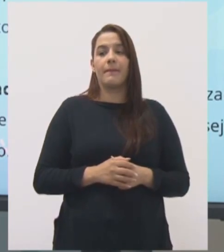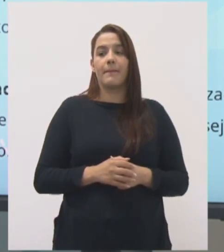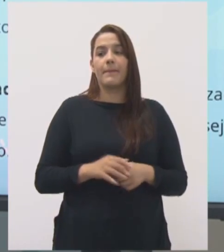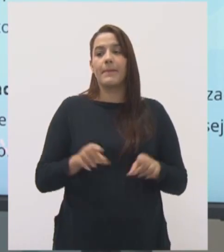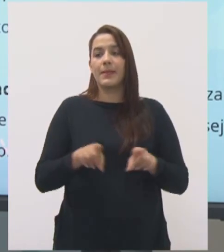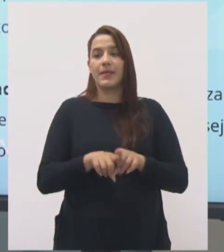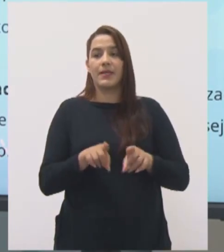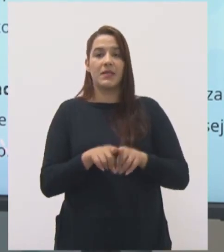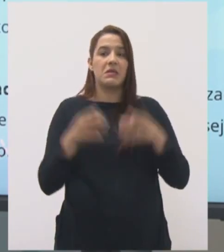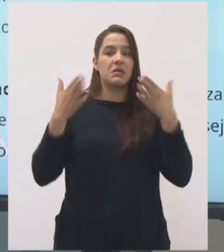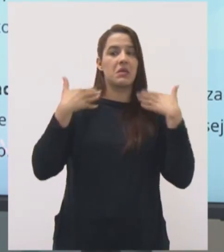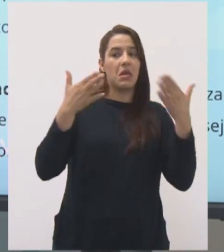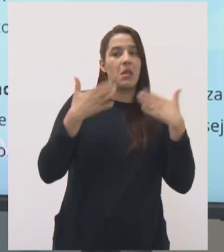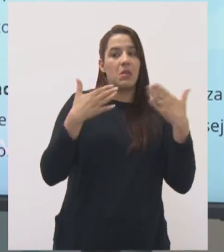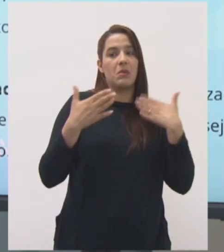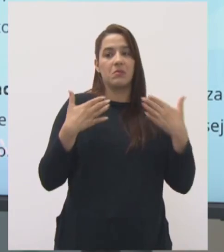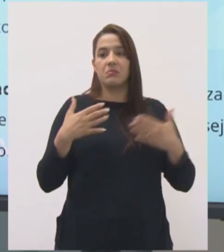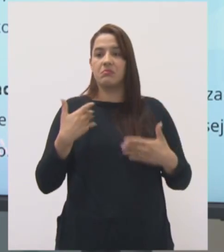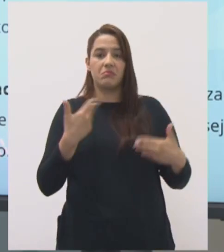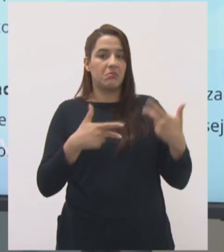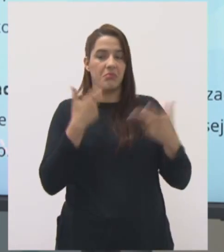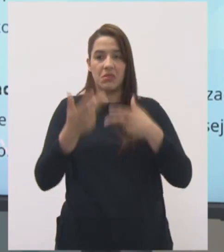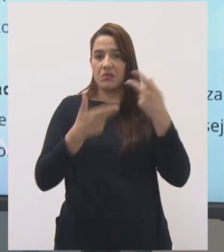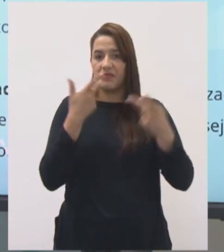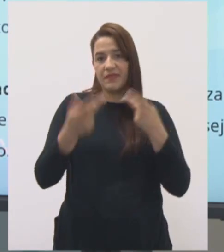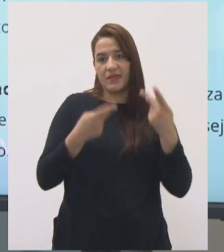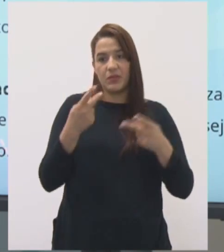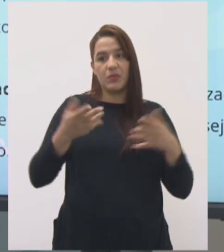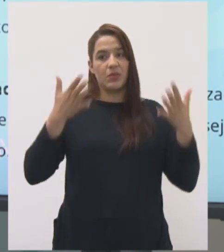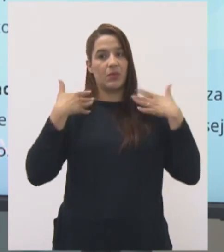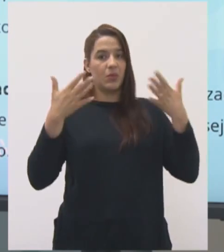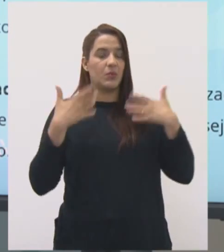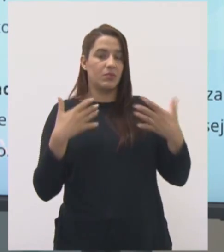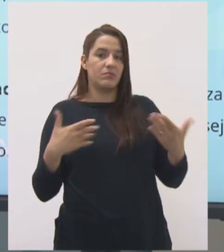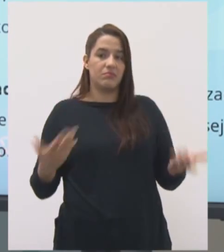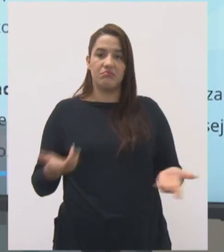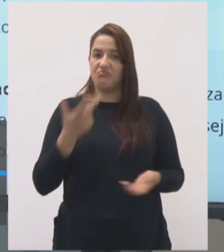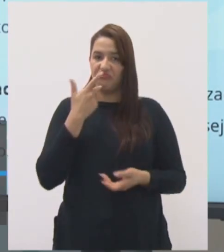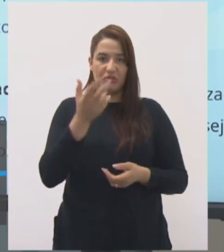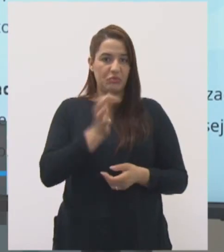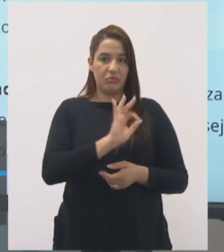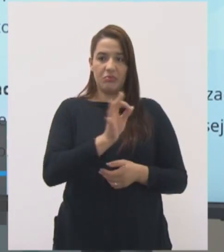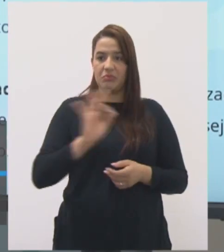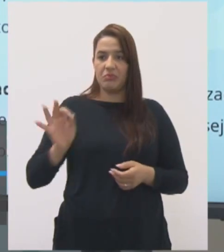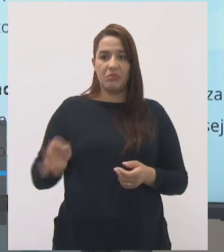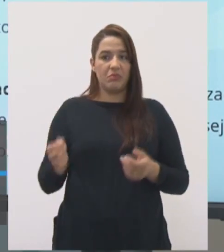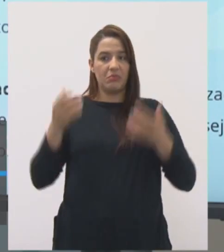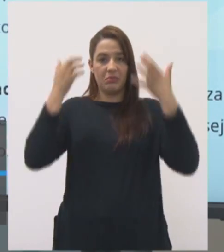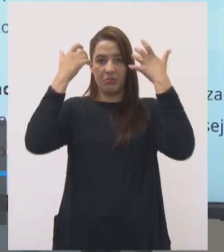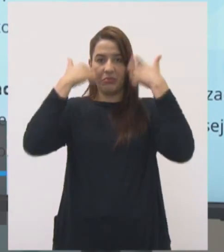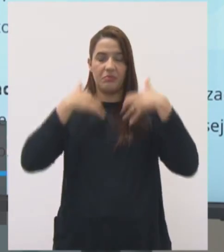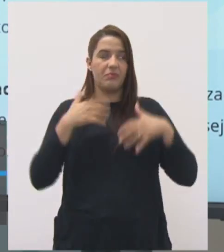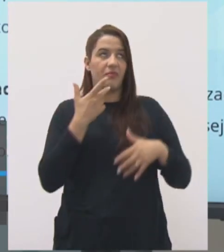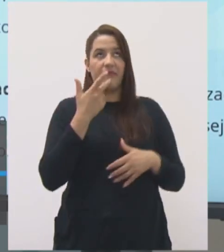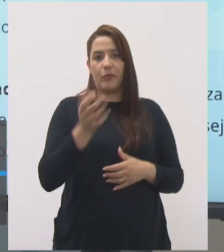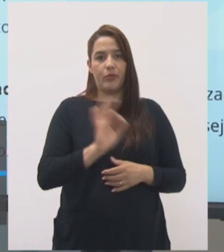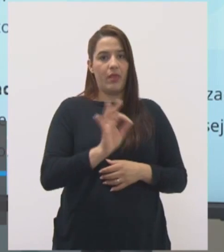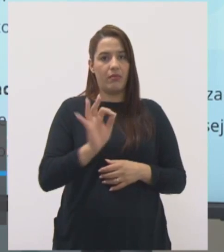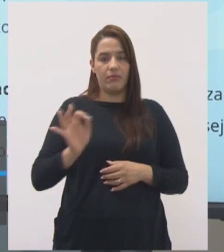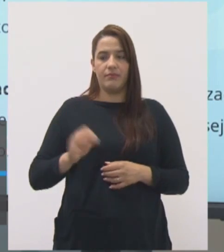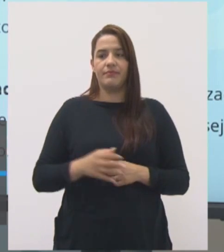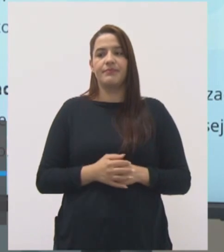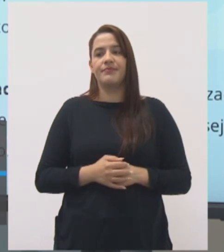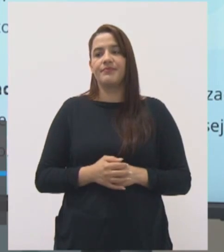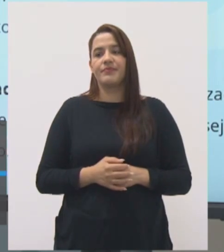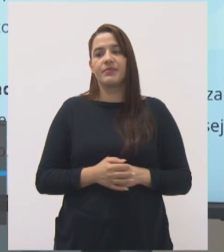também não estava com muito calor, em nenhum momento falou que ela estava assim, com calor, né? Ou estava transpirando, alguma coisa assim.